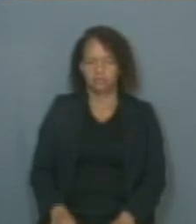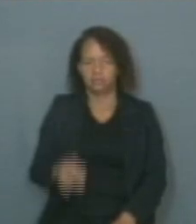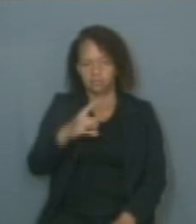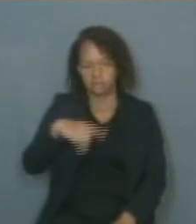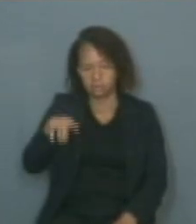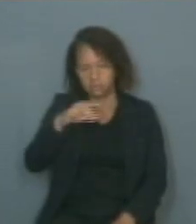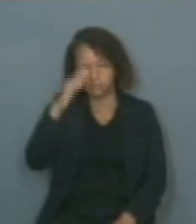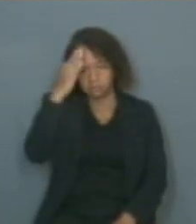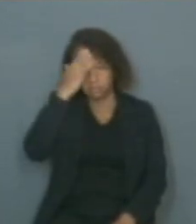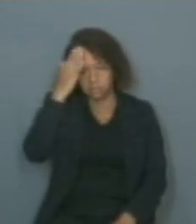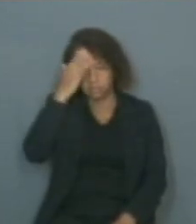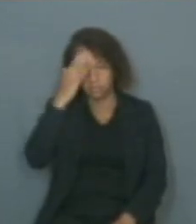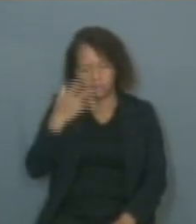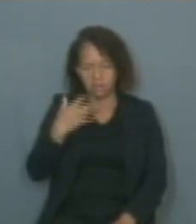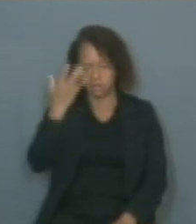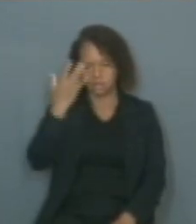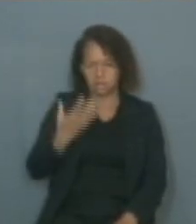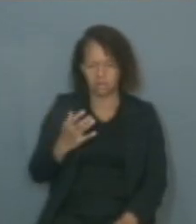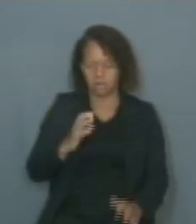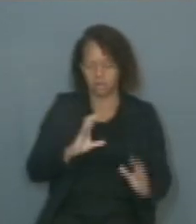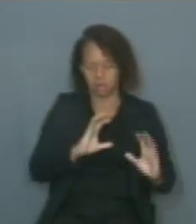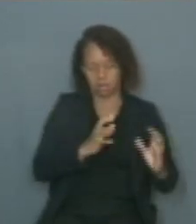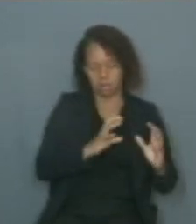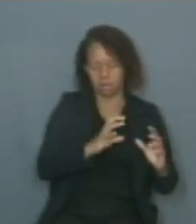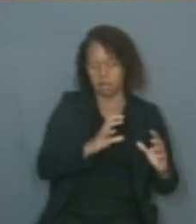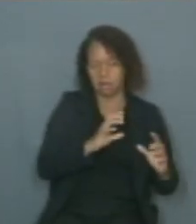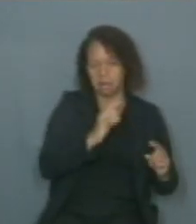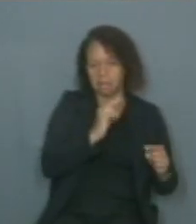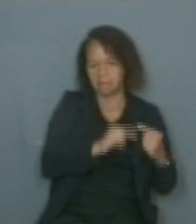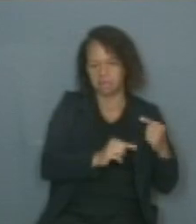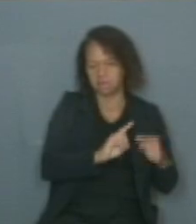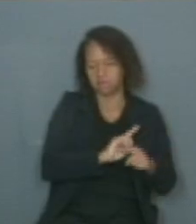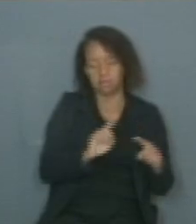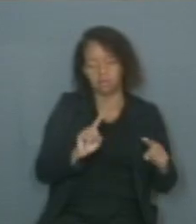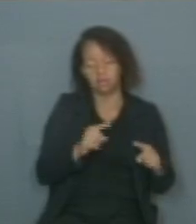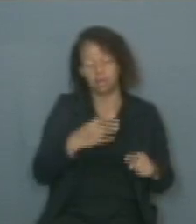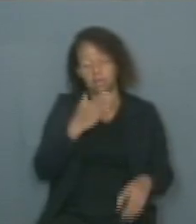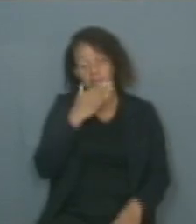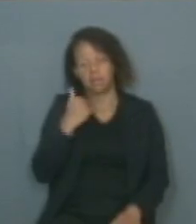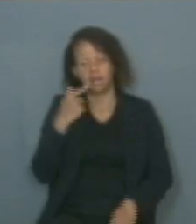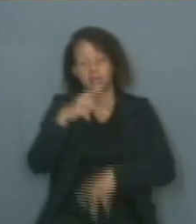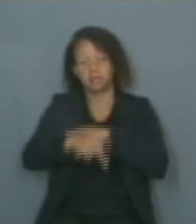Vocês têm que entender, vereadores, não é porque eu sou oposição, não. Eu quero o melhor para o Recife, para o recifense.